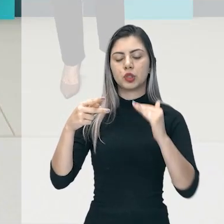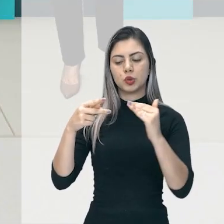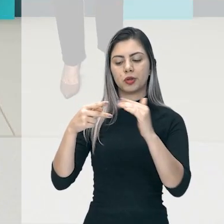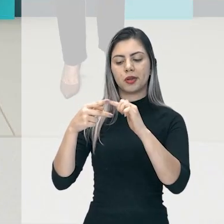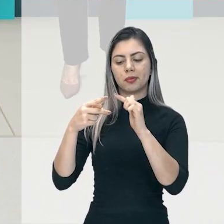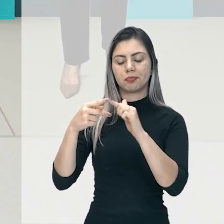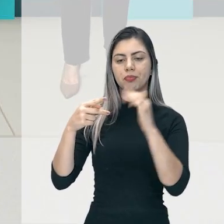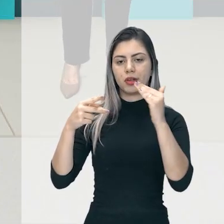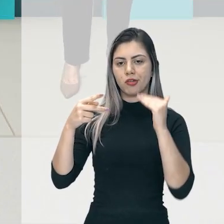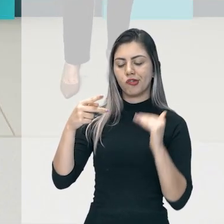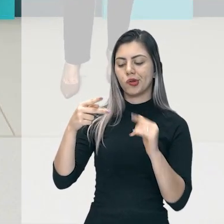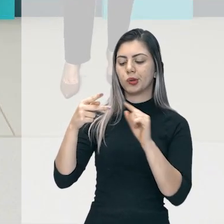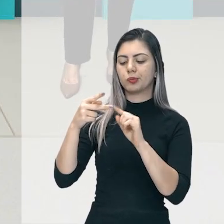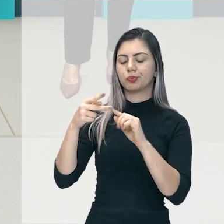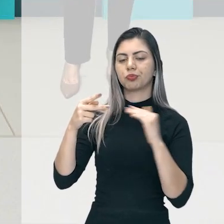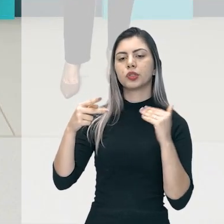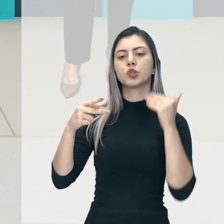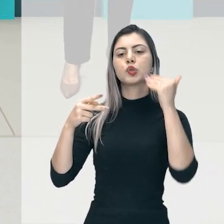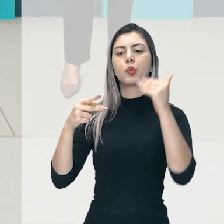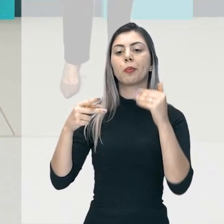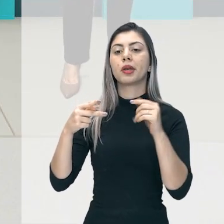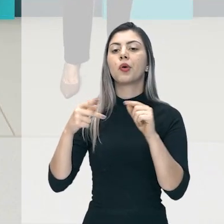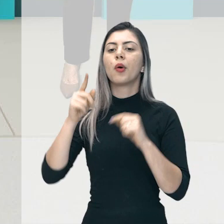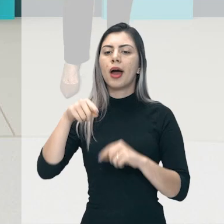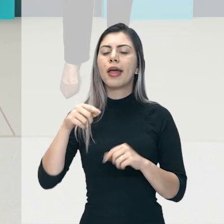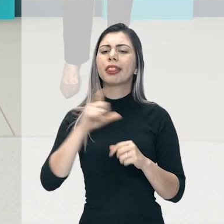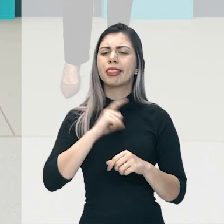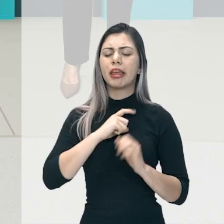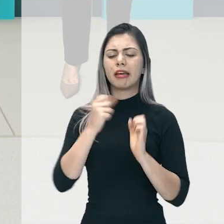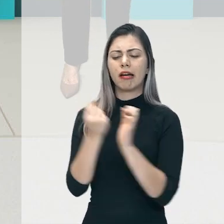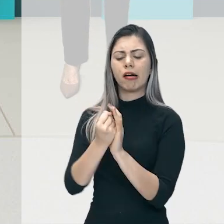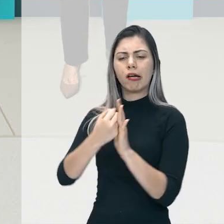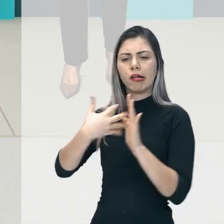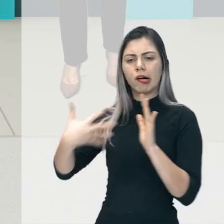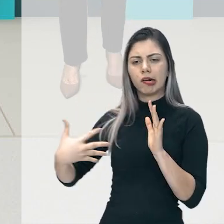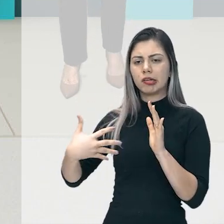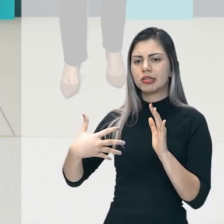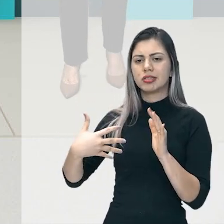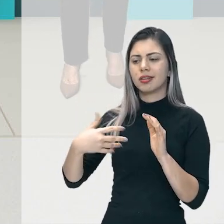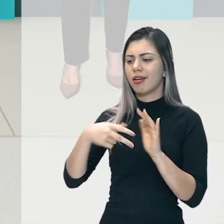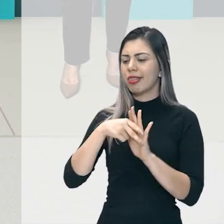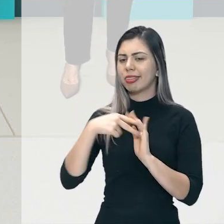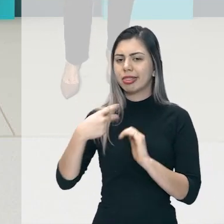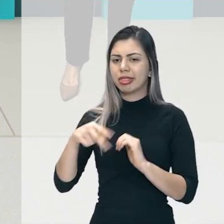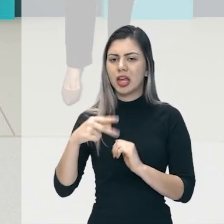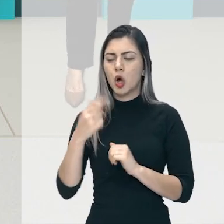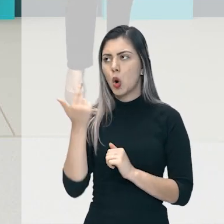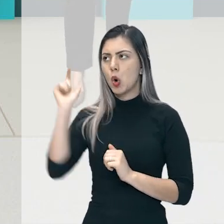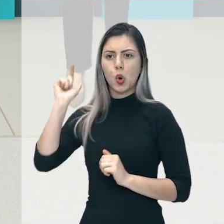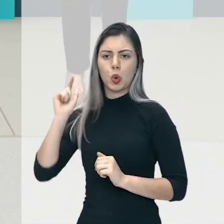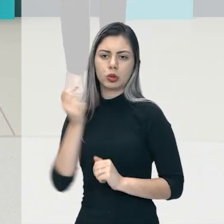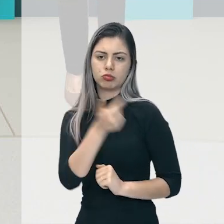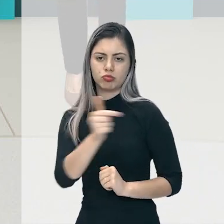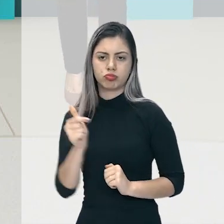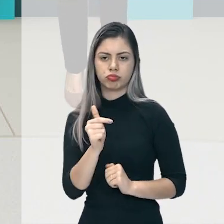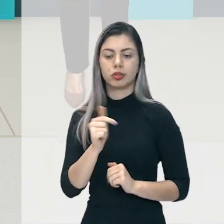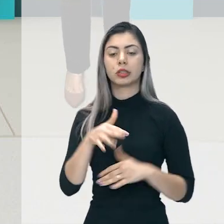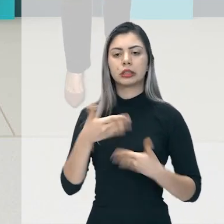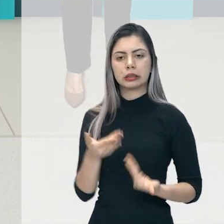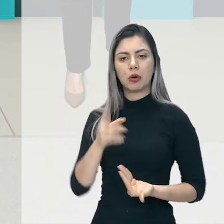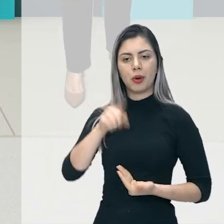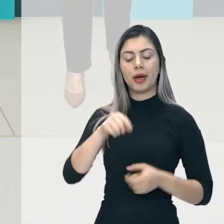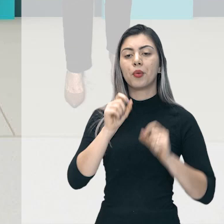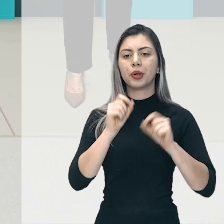Ora, quando eu falo desses dois períodos, as características são muito próprias, muito peculiares. Então, eles eram